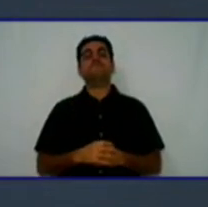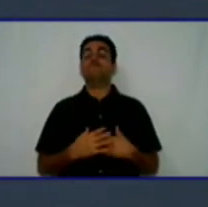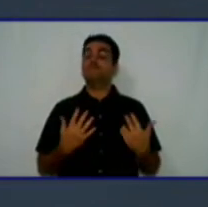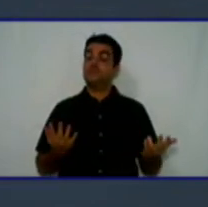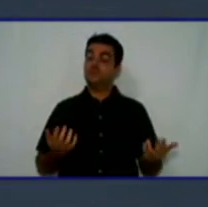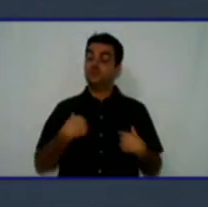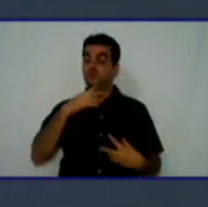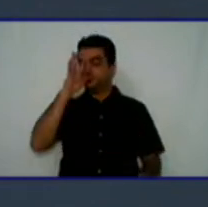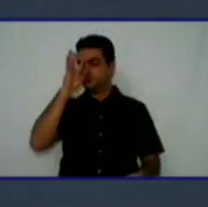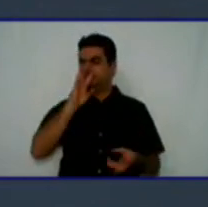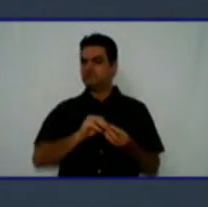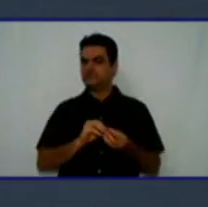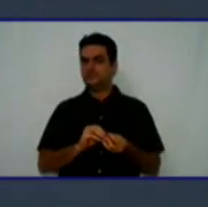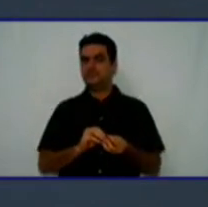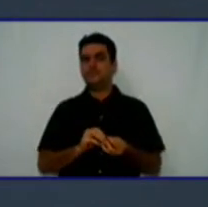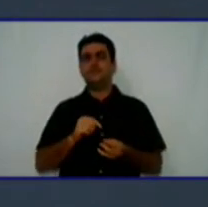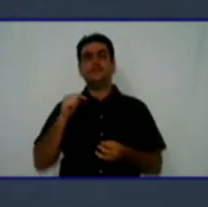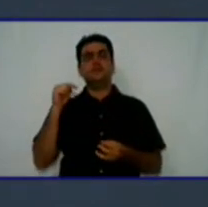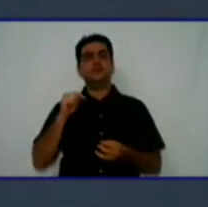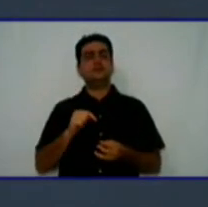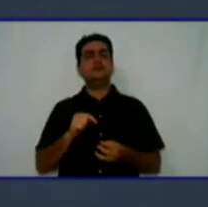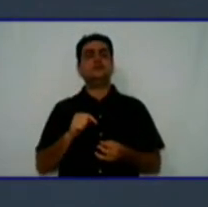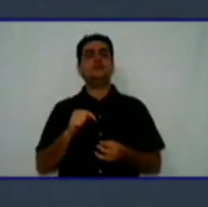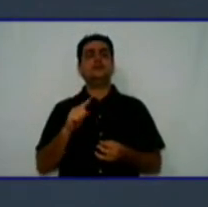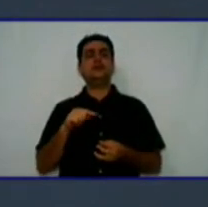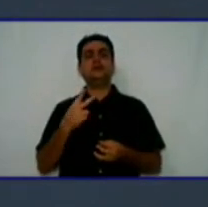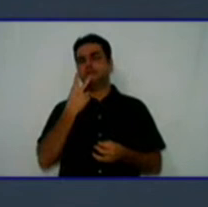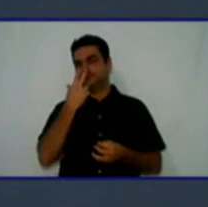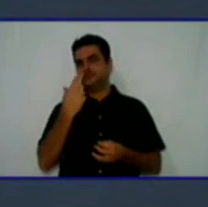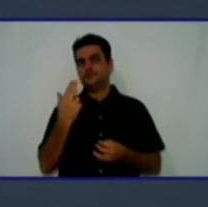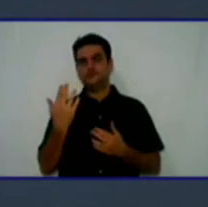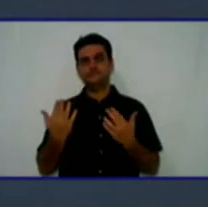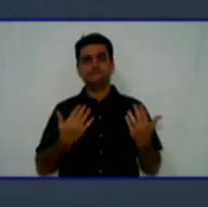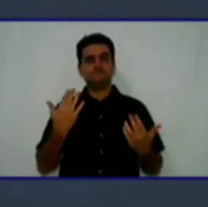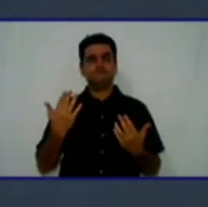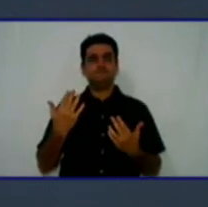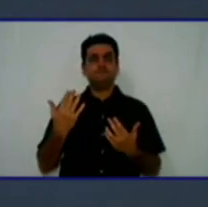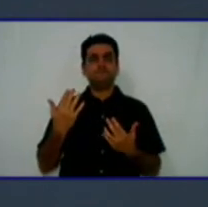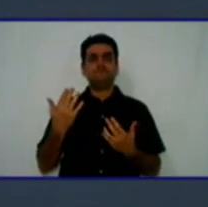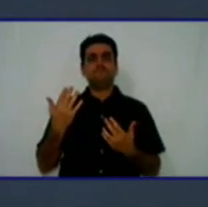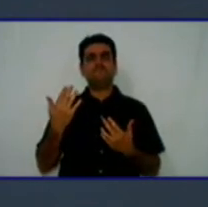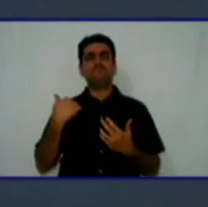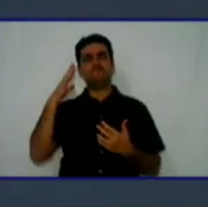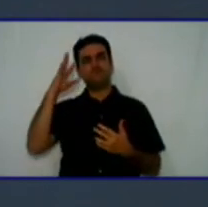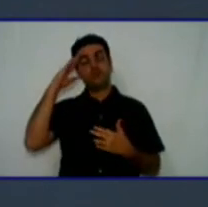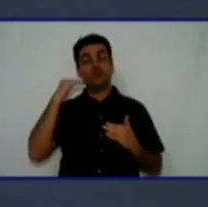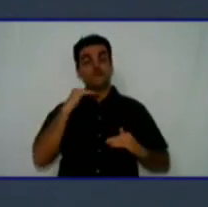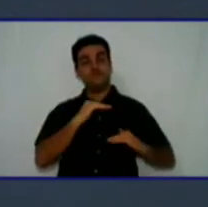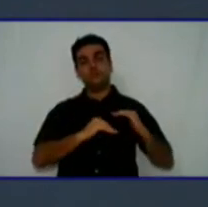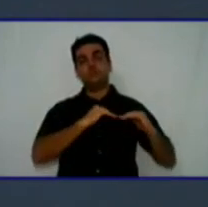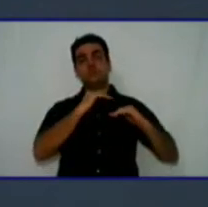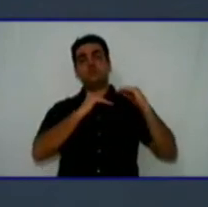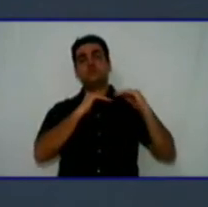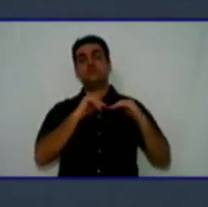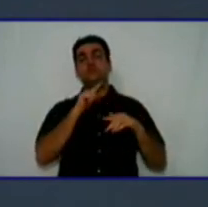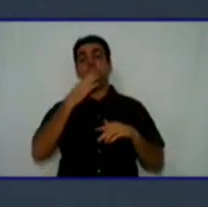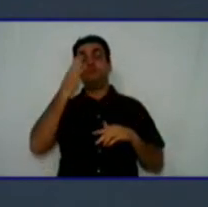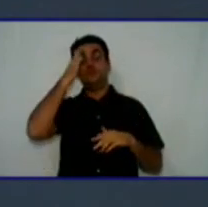no meu modo de ver, resulta alterada pela evolução do